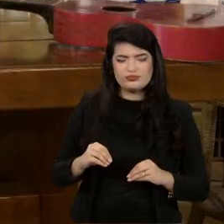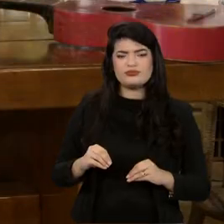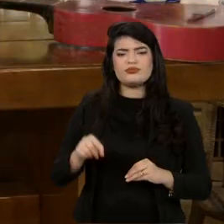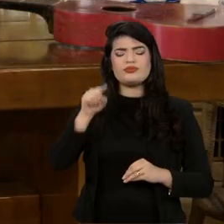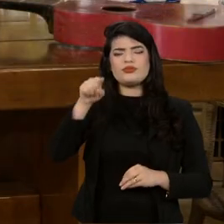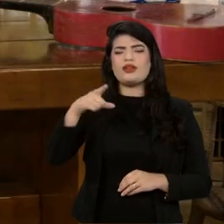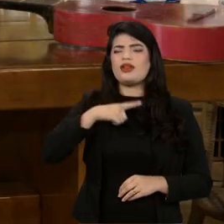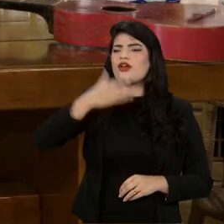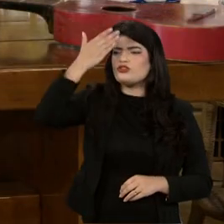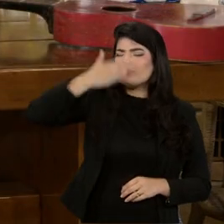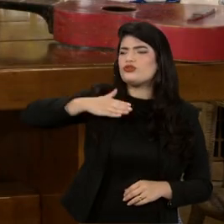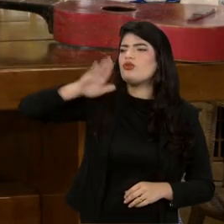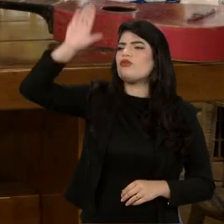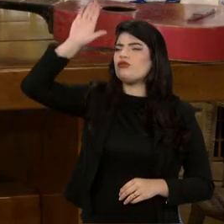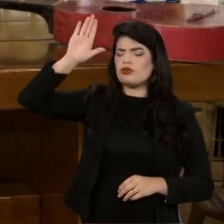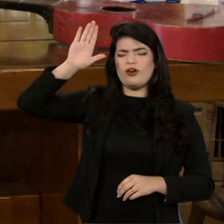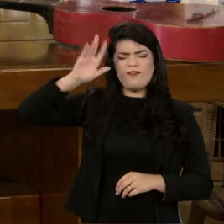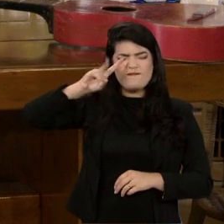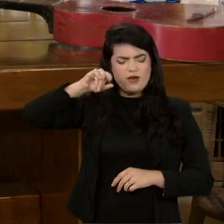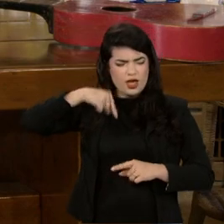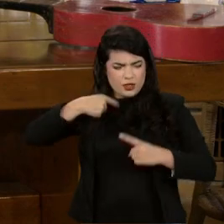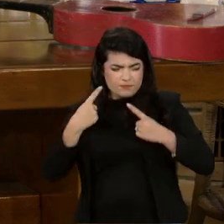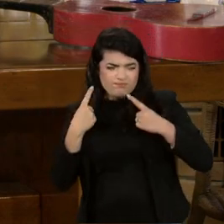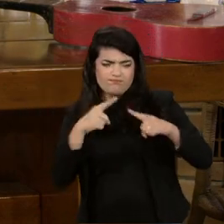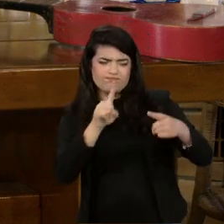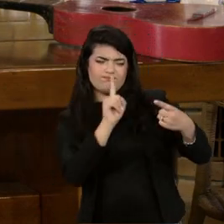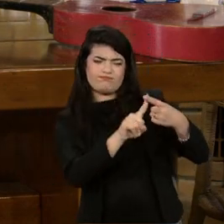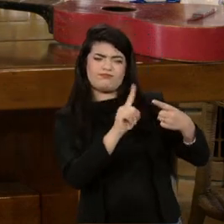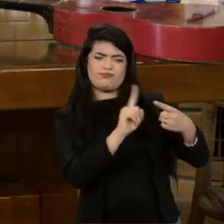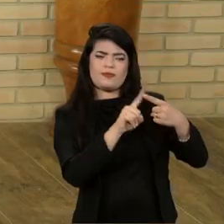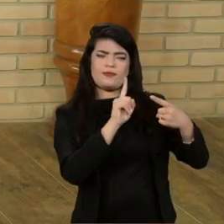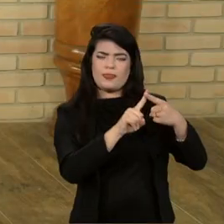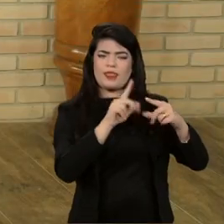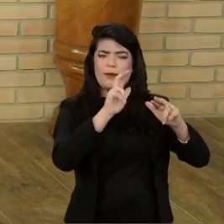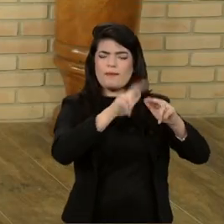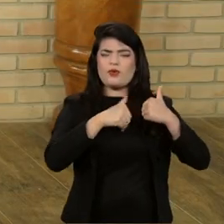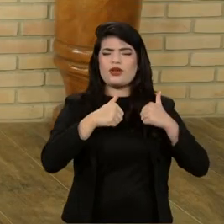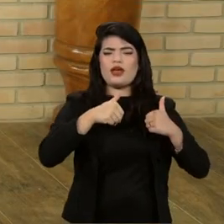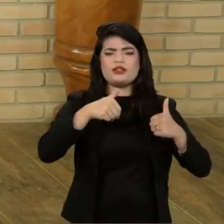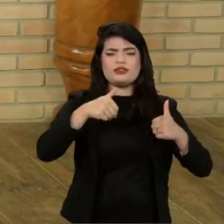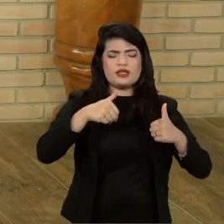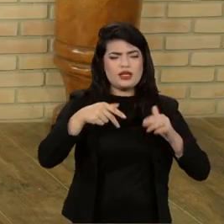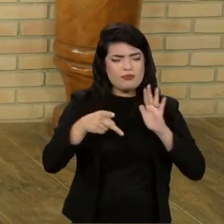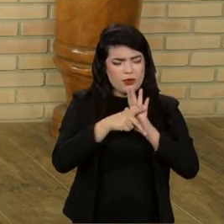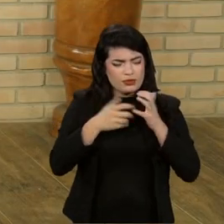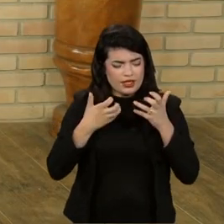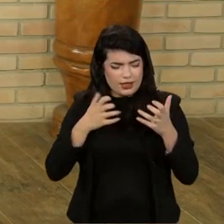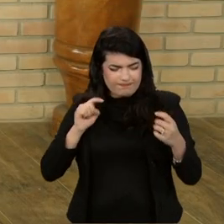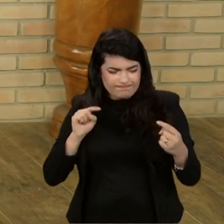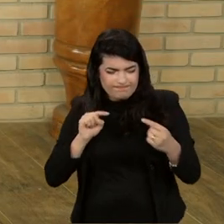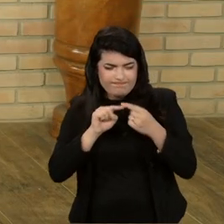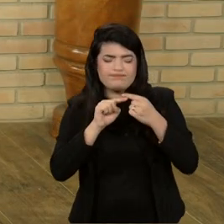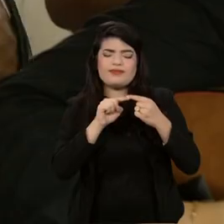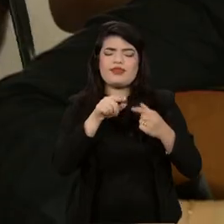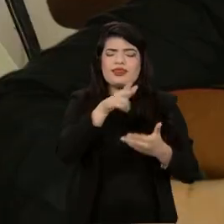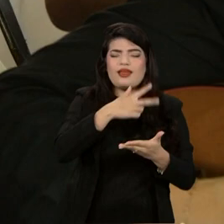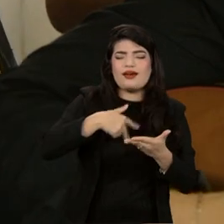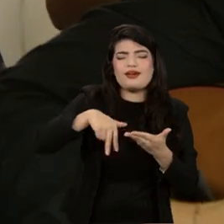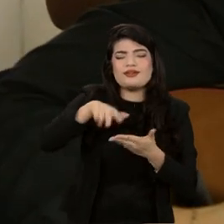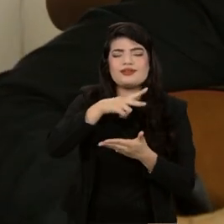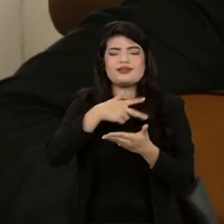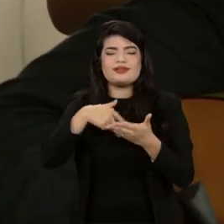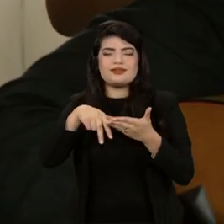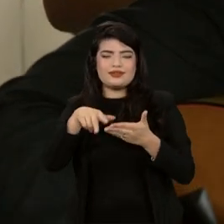Serafim jurou vingança, filho meu, não dança, conforme a dança.